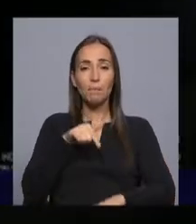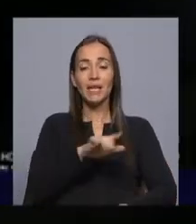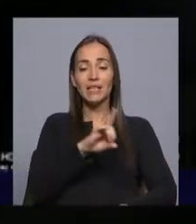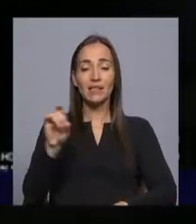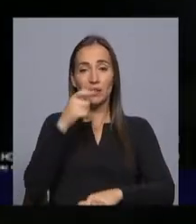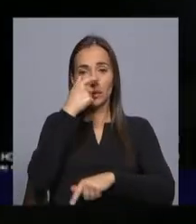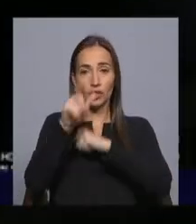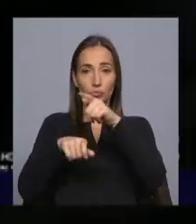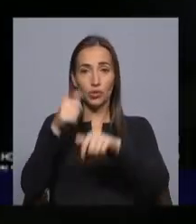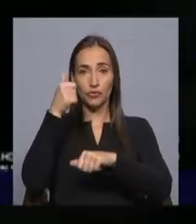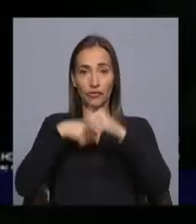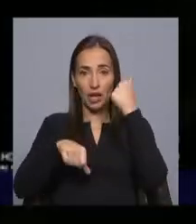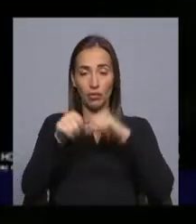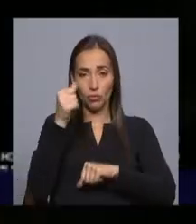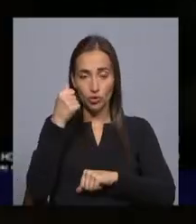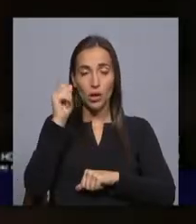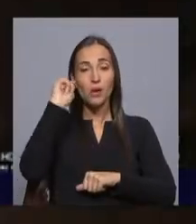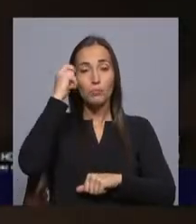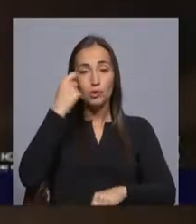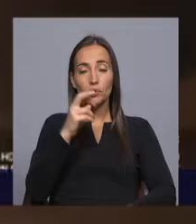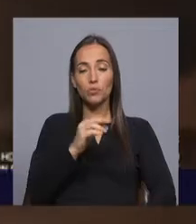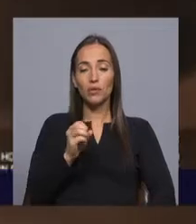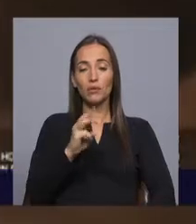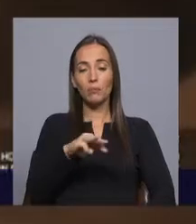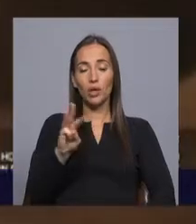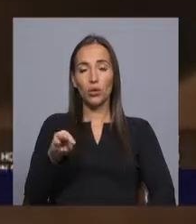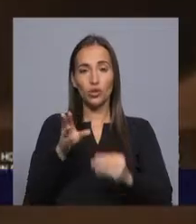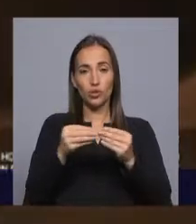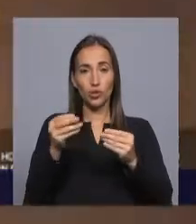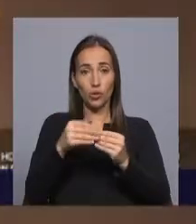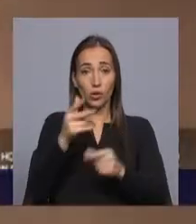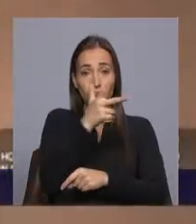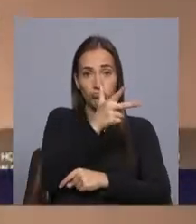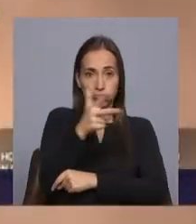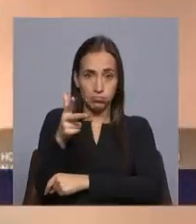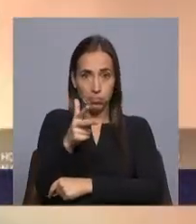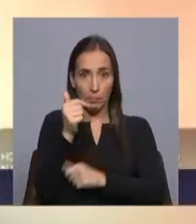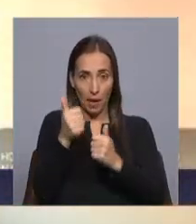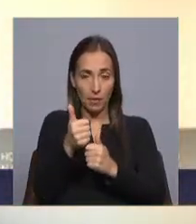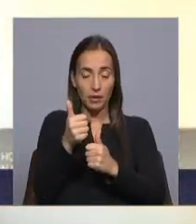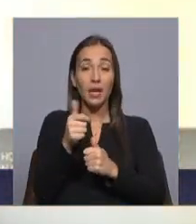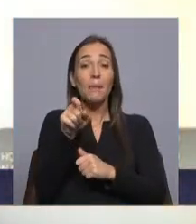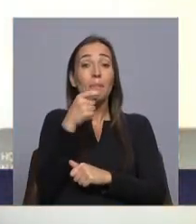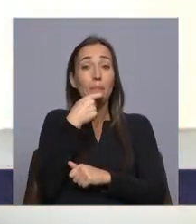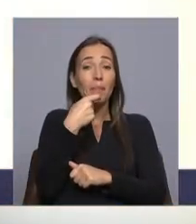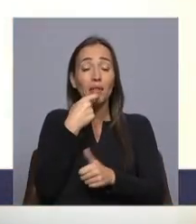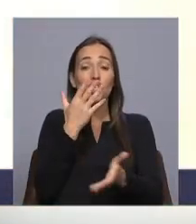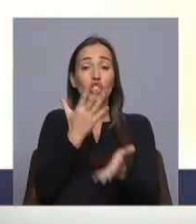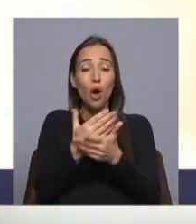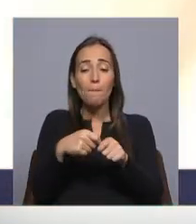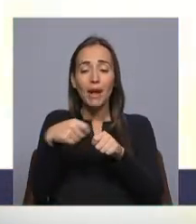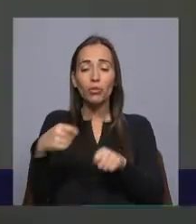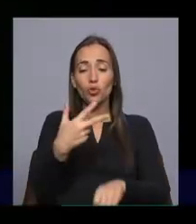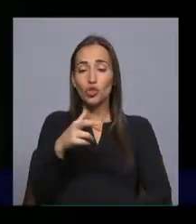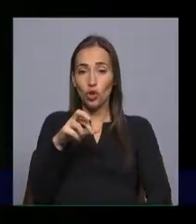de 30 milhões de dólares. Ficou bem registado, curiosamente, que é uma coisa que às vezes não se... E aquela rocha tinha apenas 18 metros